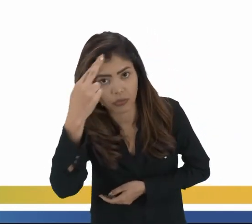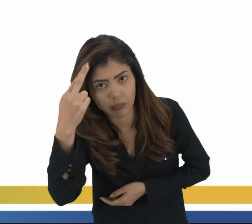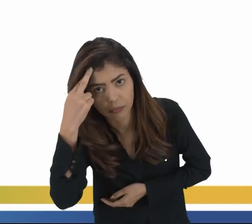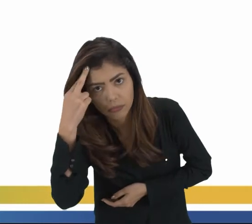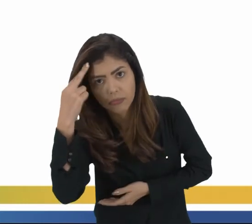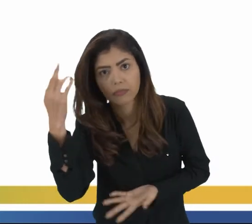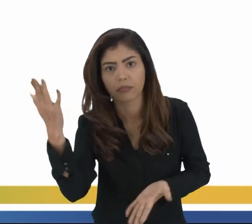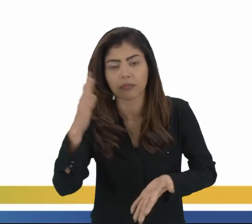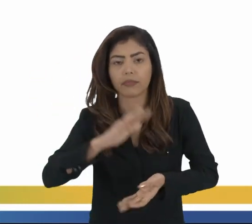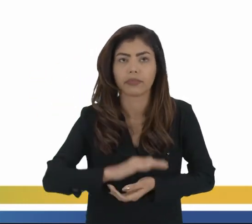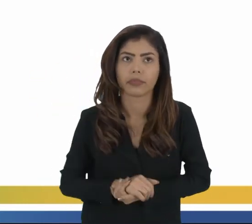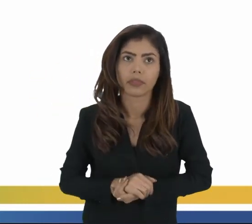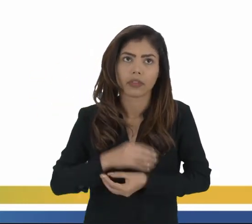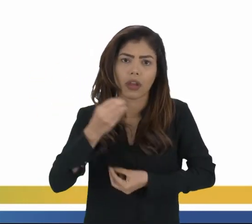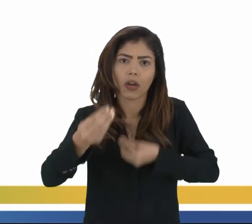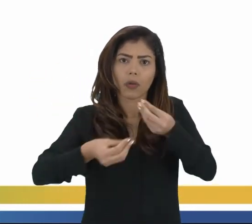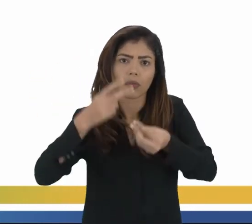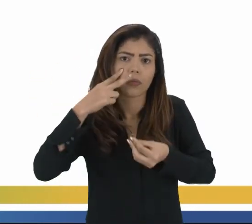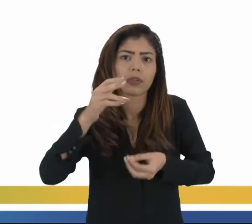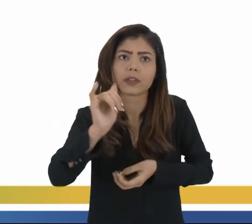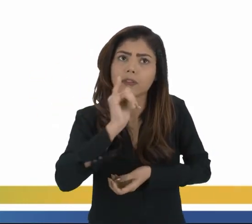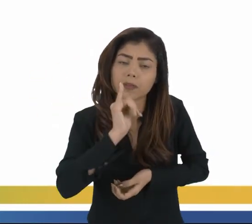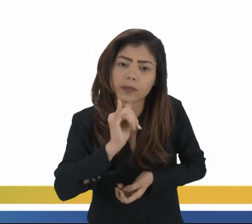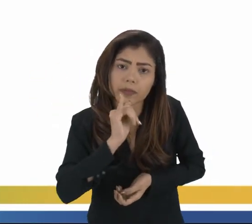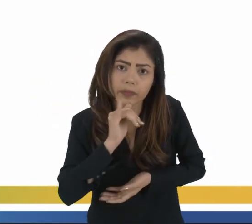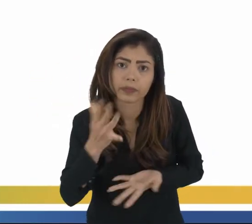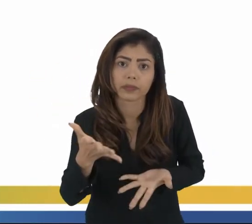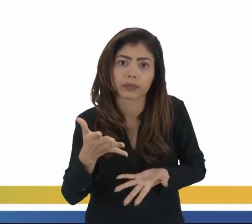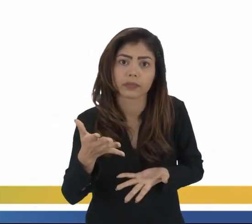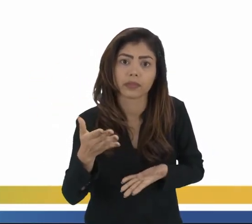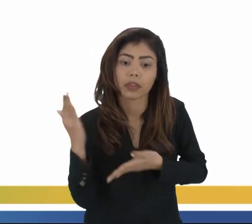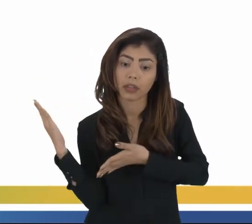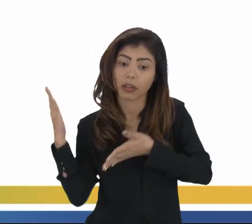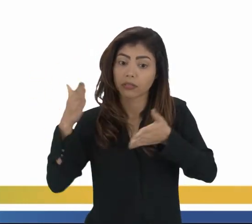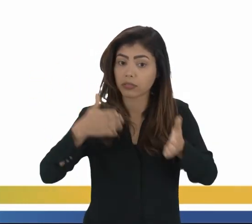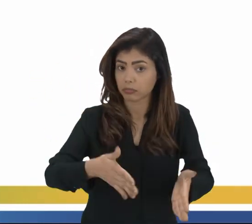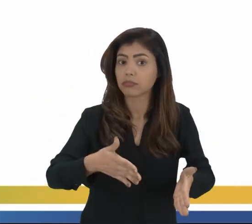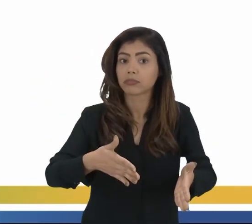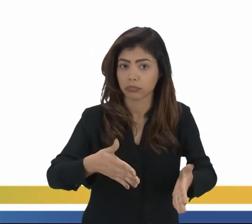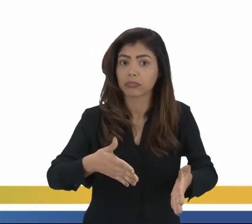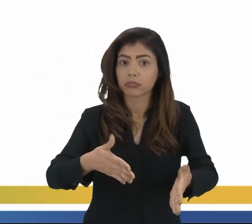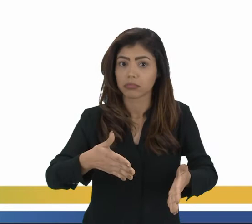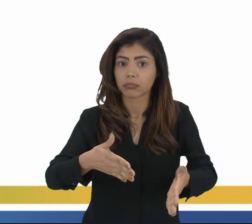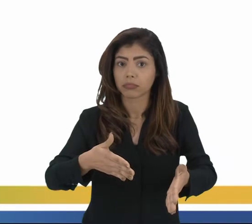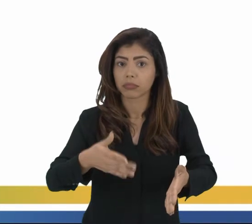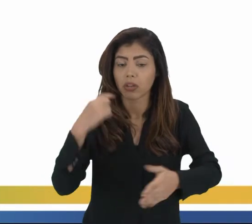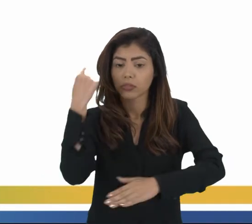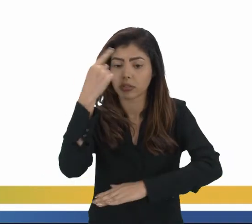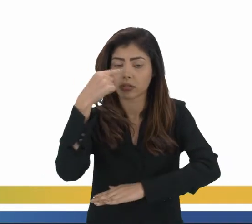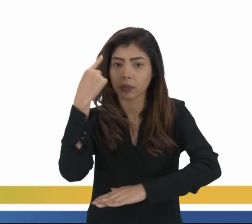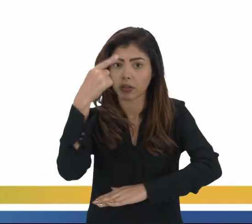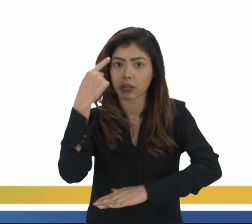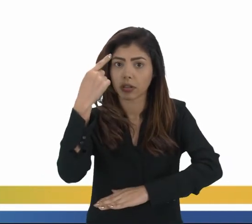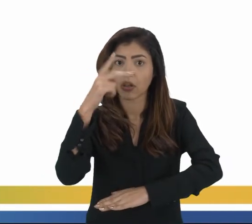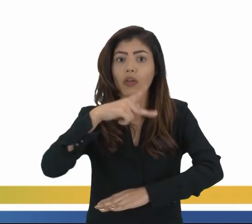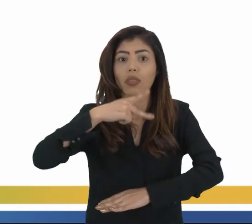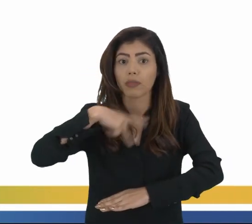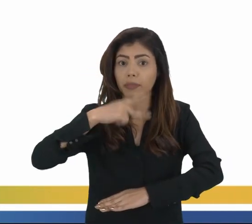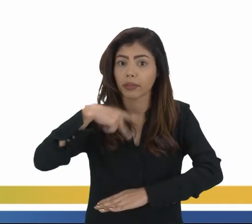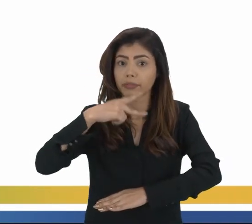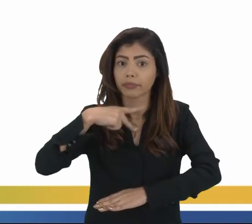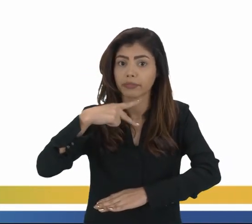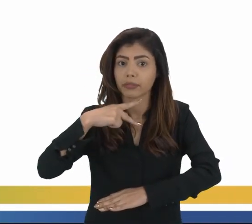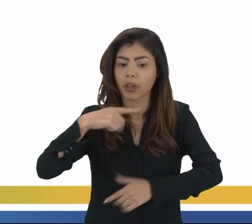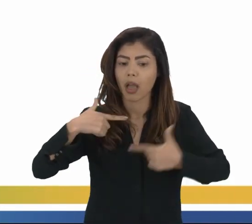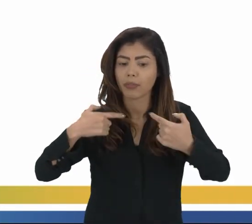fatores históricos. Como no exemplo, nós falamos da chegada dos espanhóis no Peru